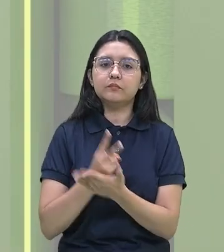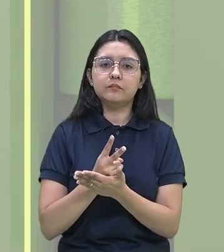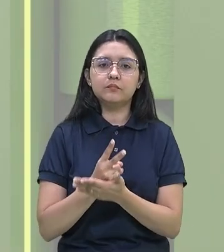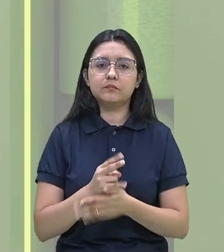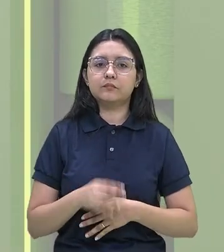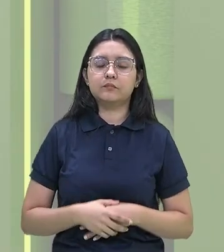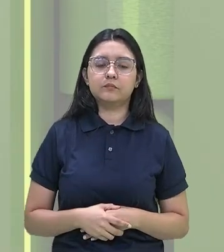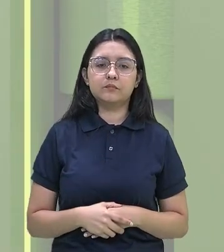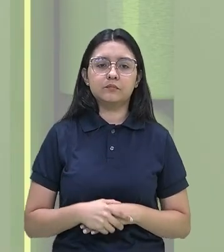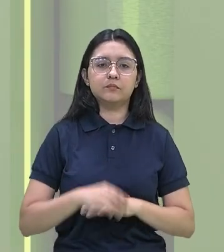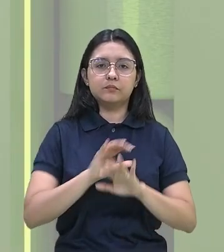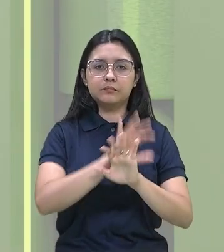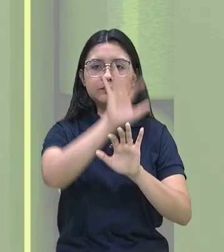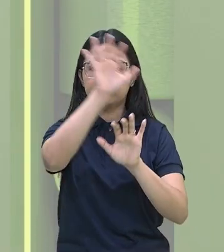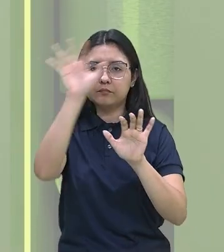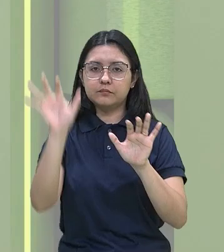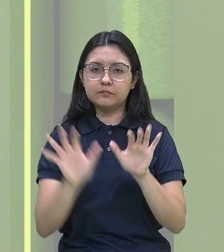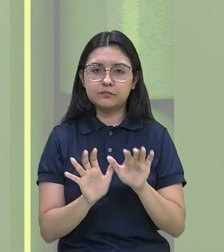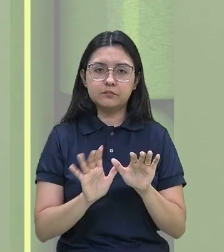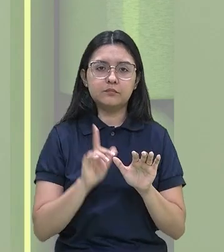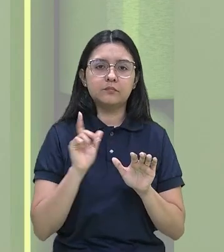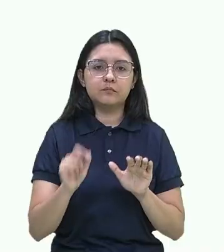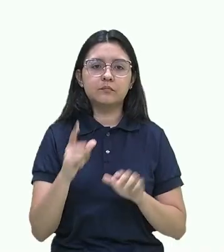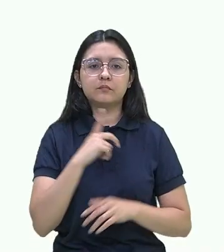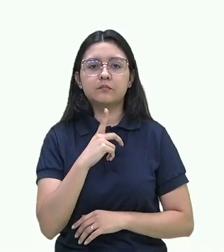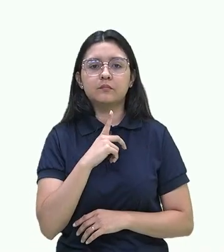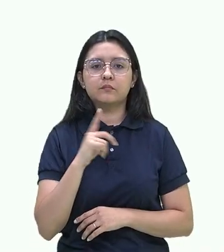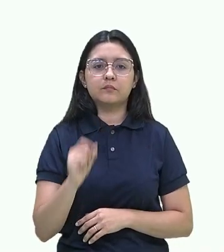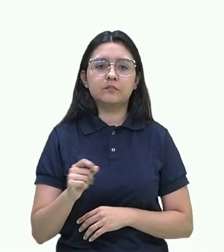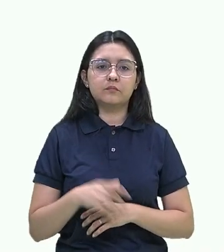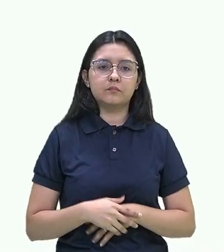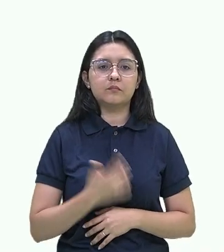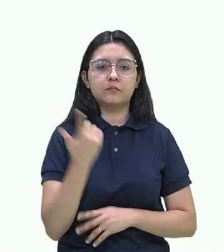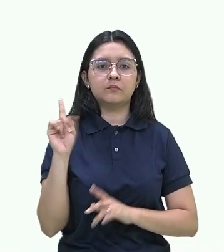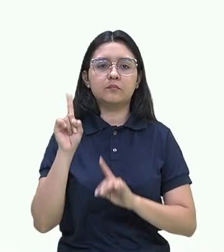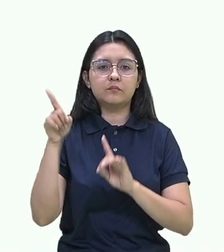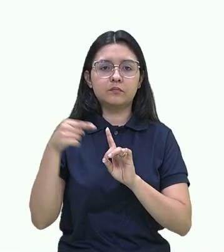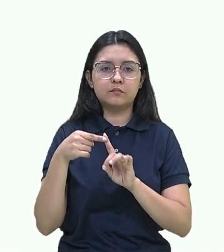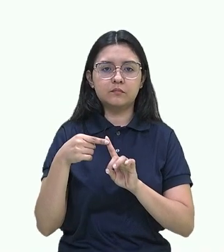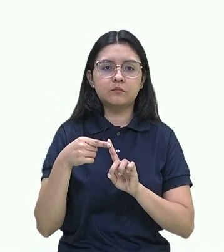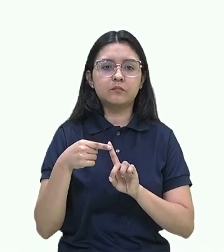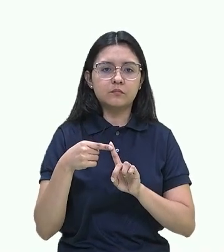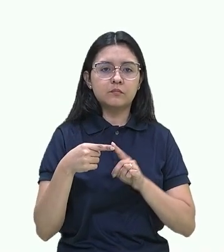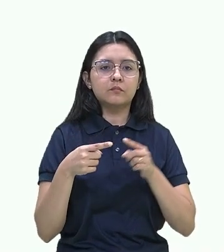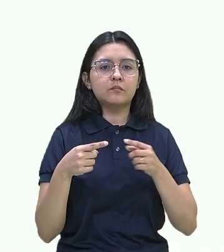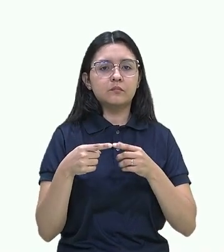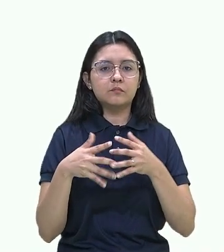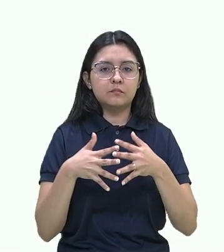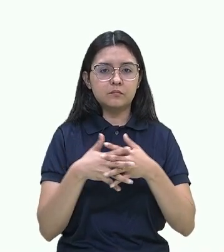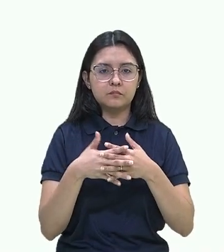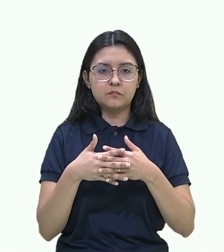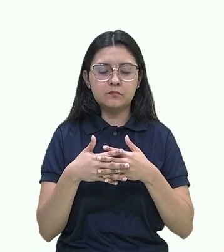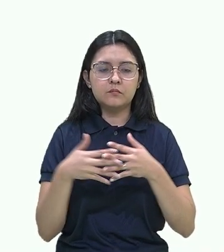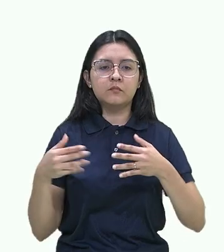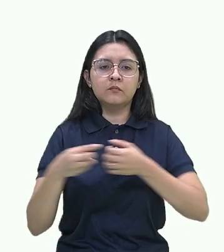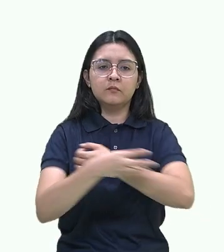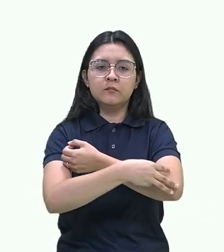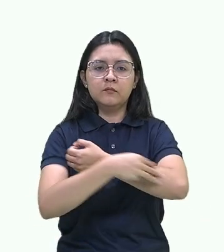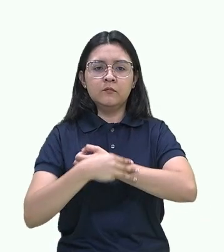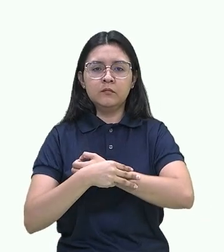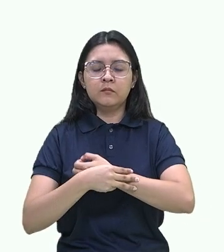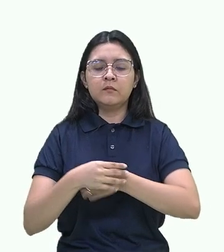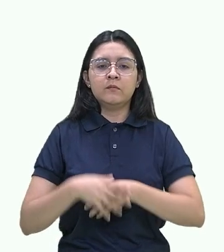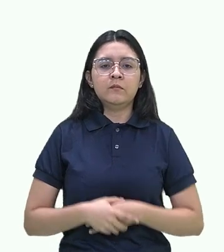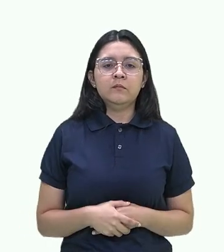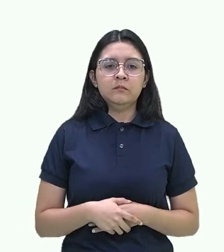nosso mapa mental, em que nós temos aí outra função, né? Nós vimos agora de movimentação de